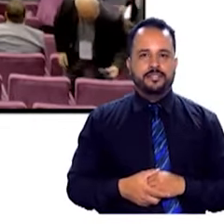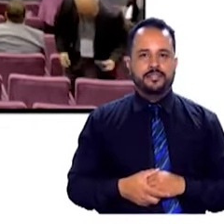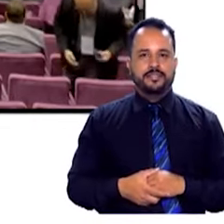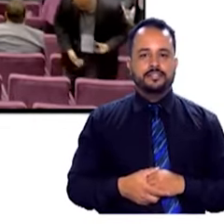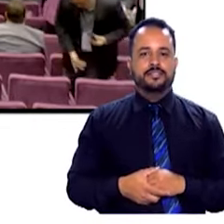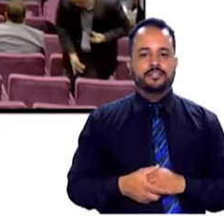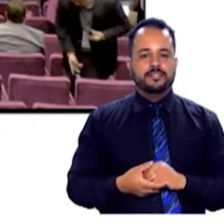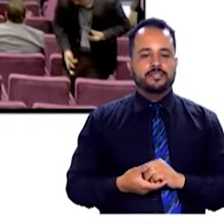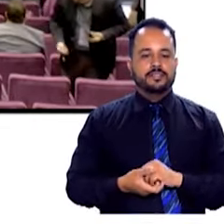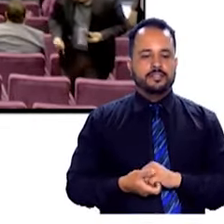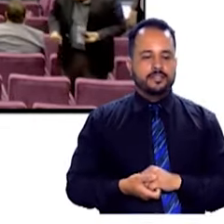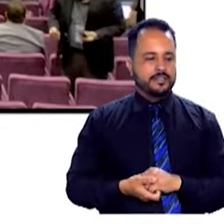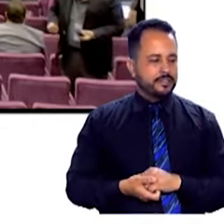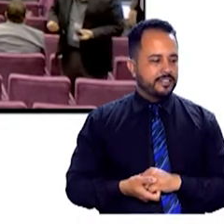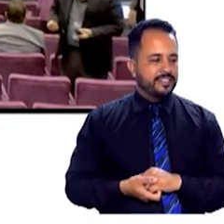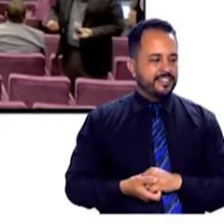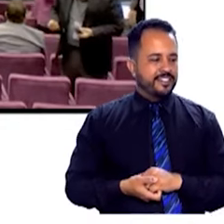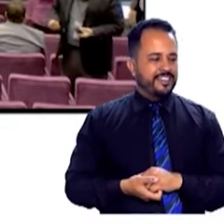is